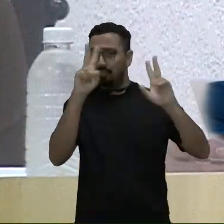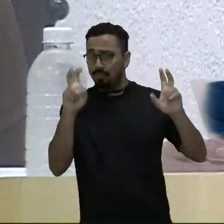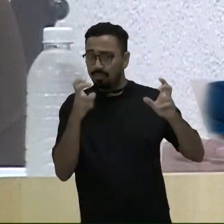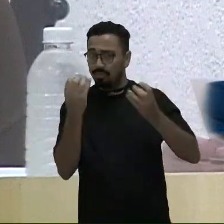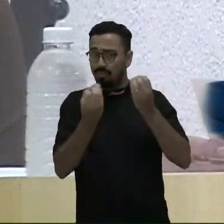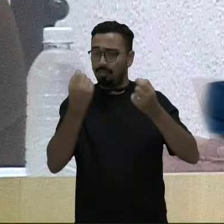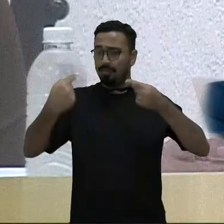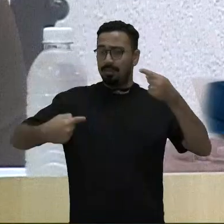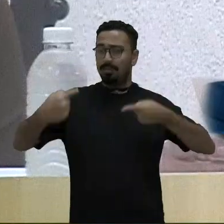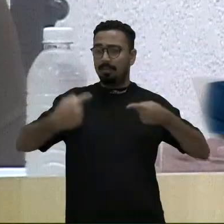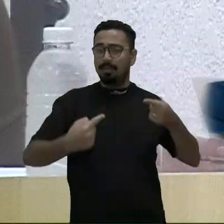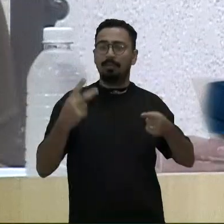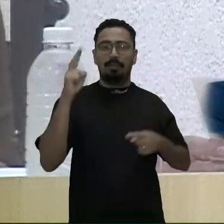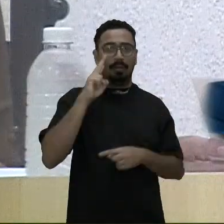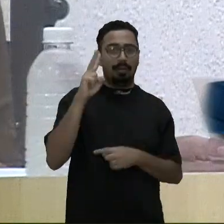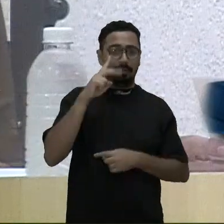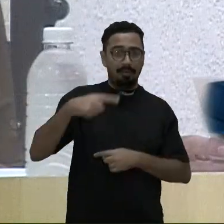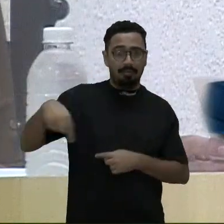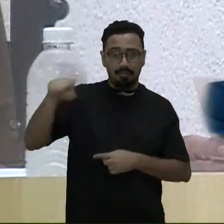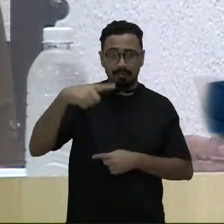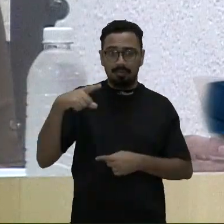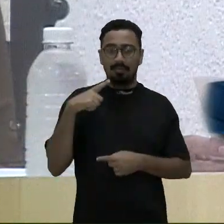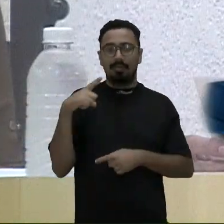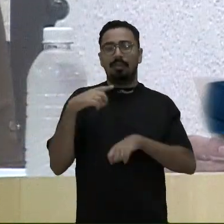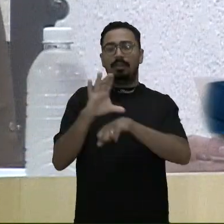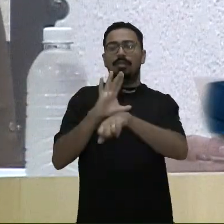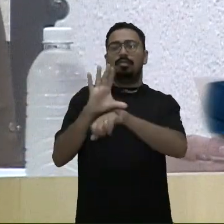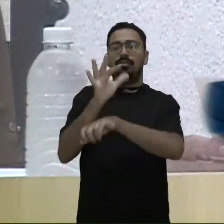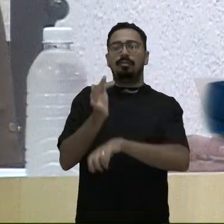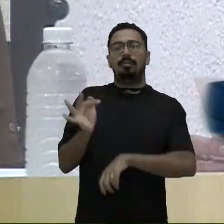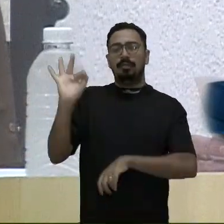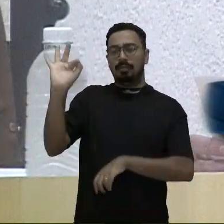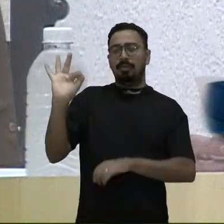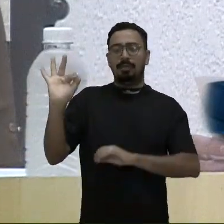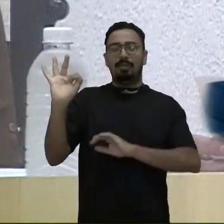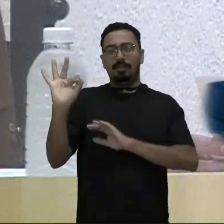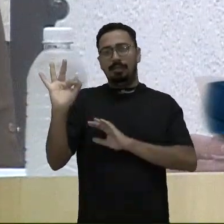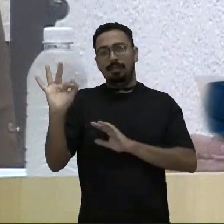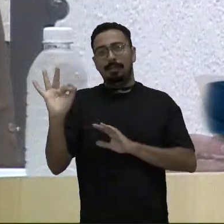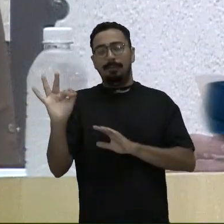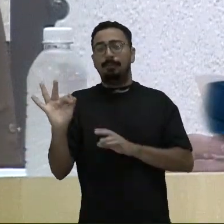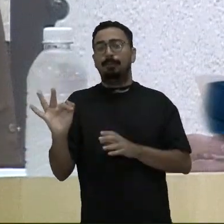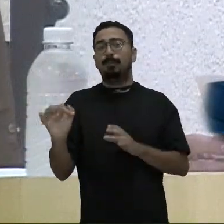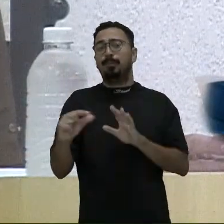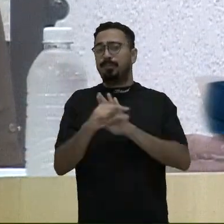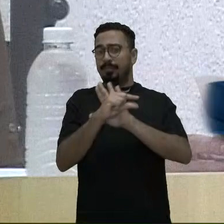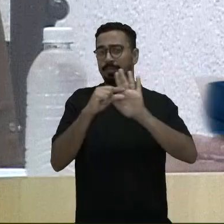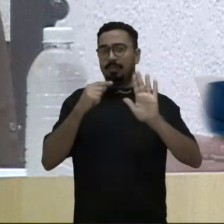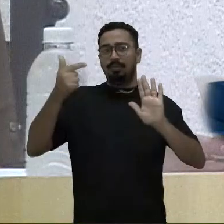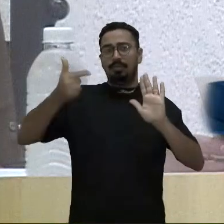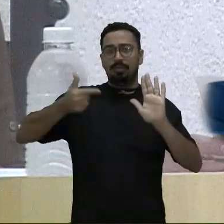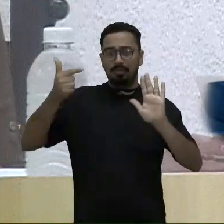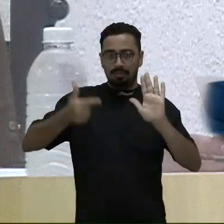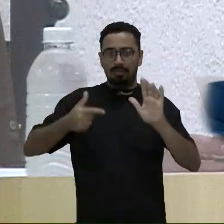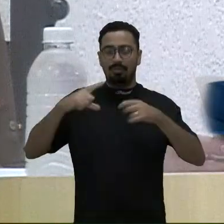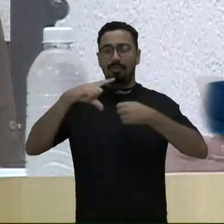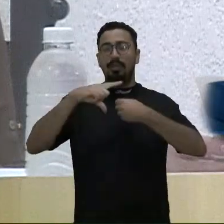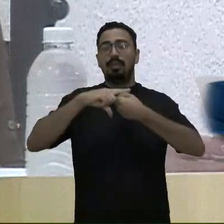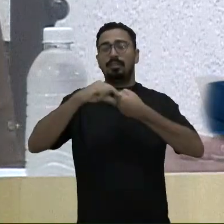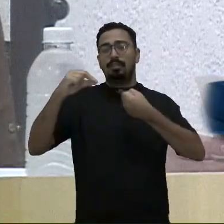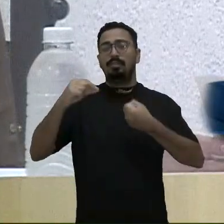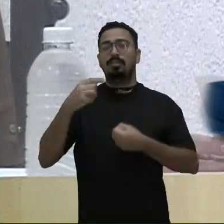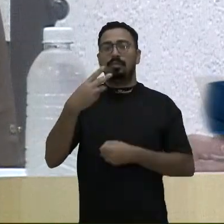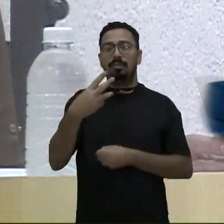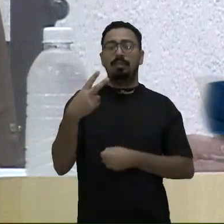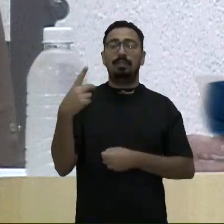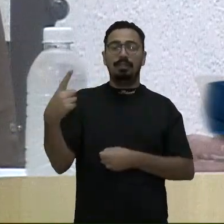deliberação, relembro aqui o que diz a Constituição Federal no parágrafo 2º do artigo 31. O parecer prévio emitido pelo